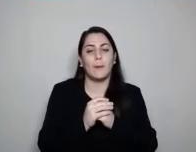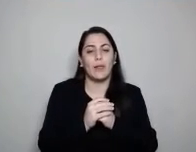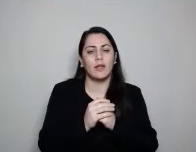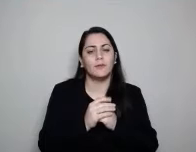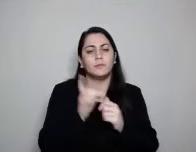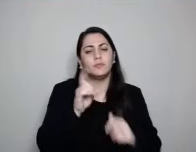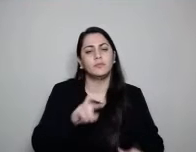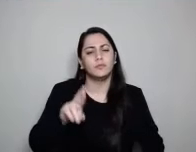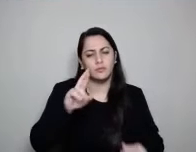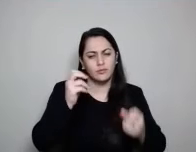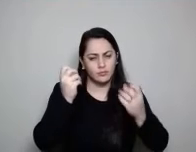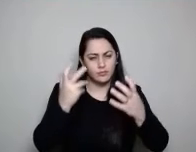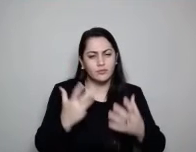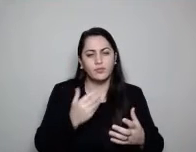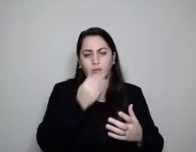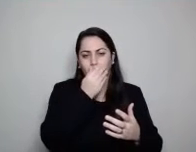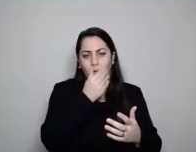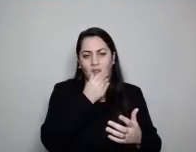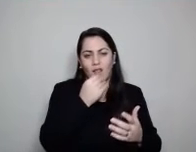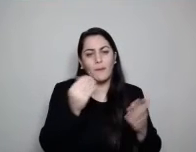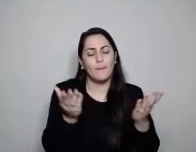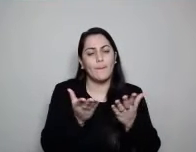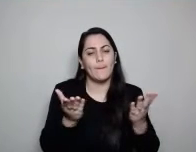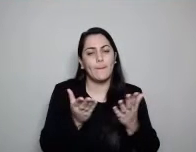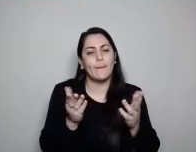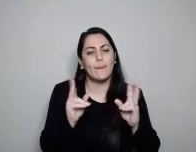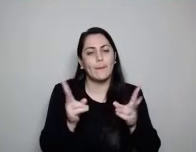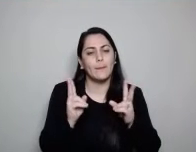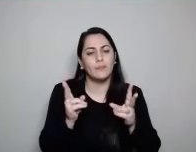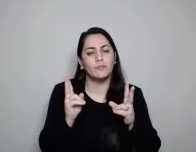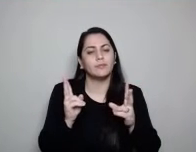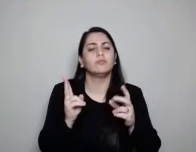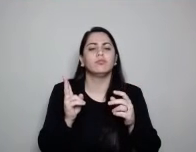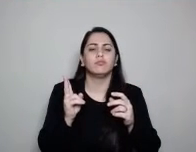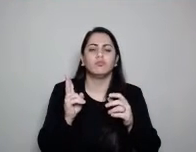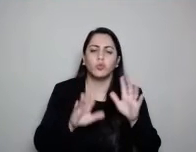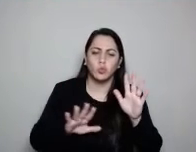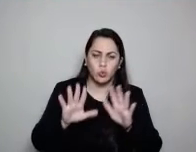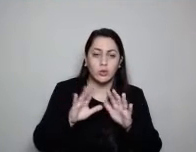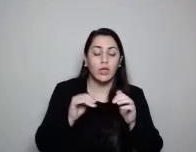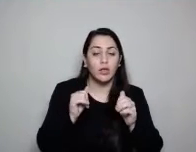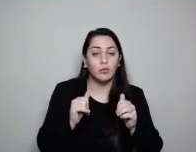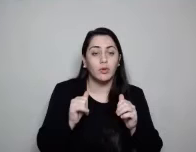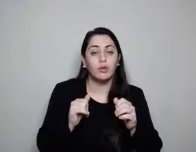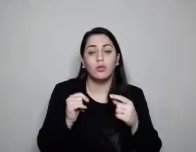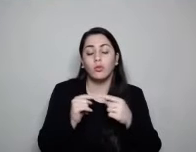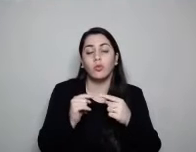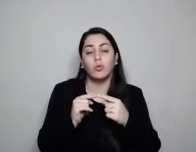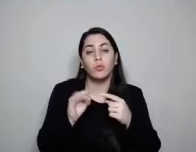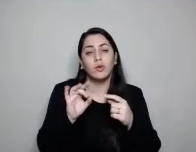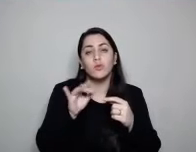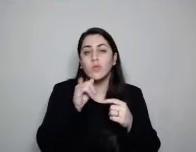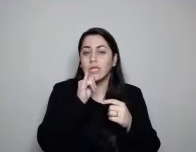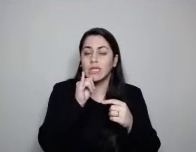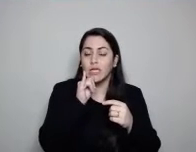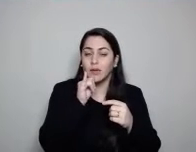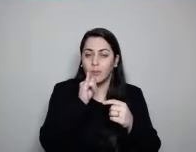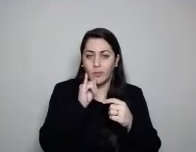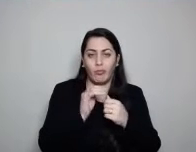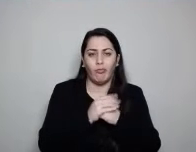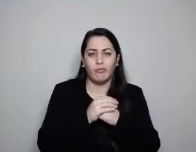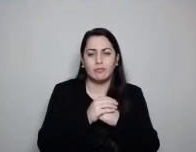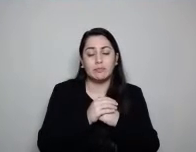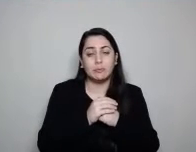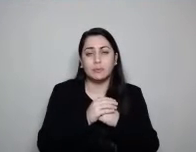referência, sempre com o zelo e o cuidado que ele tem, na verdade é um rol meramente exemplificativo. Em outras palavras,